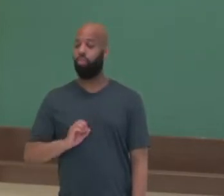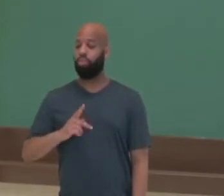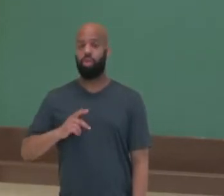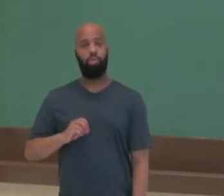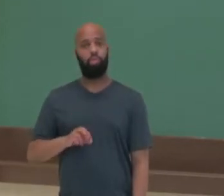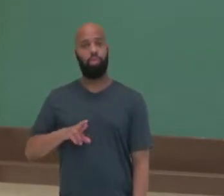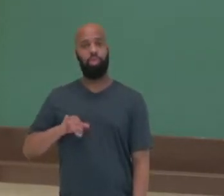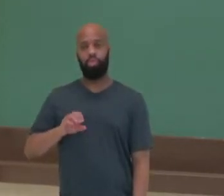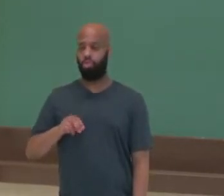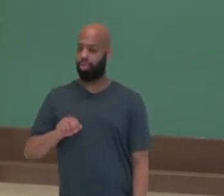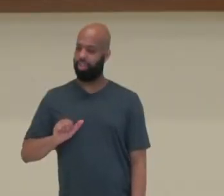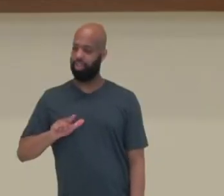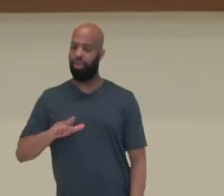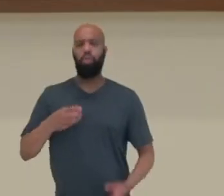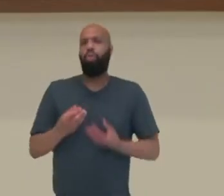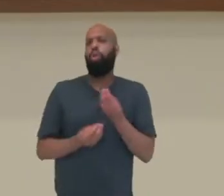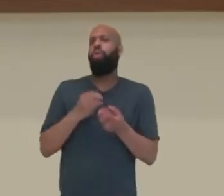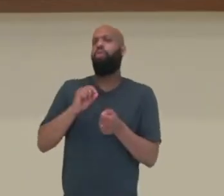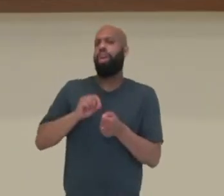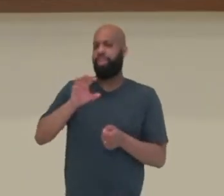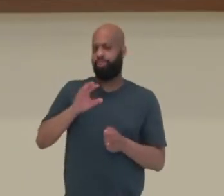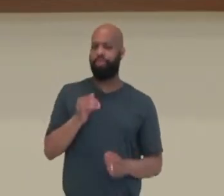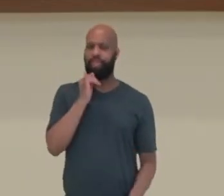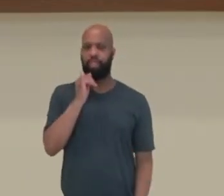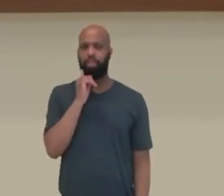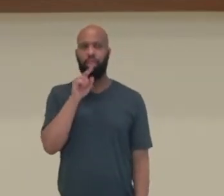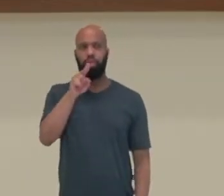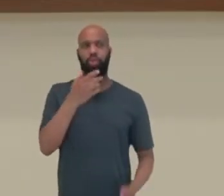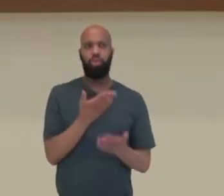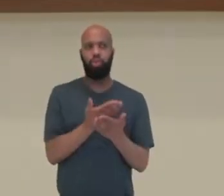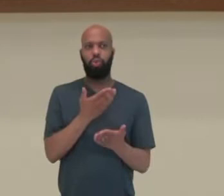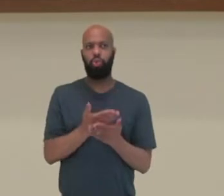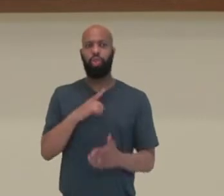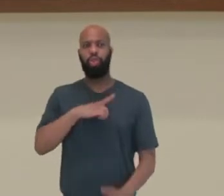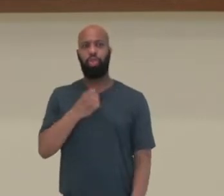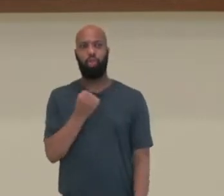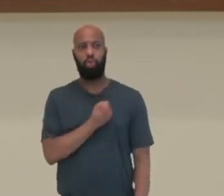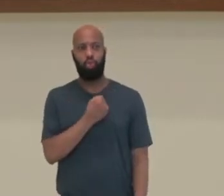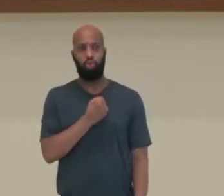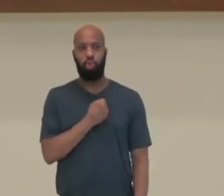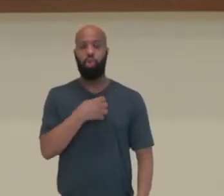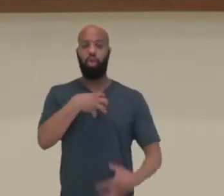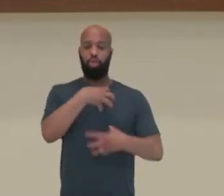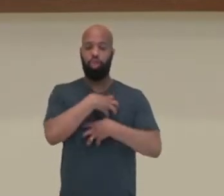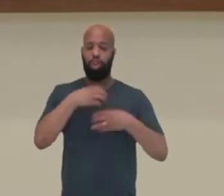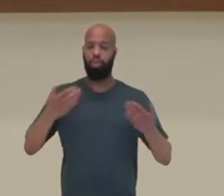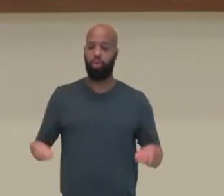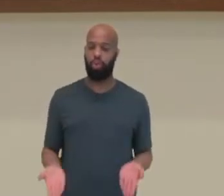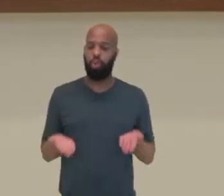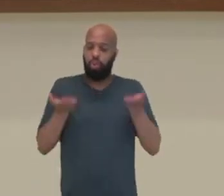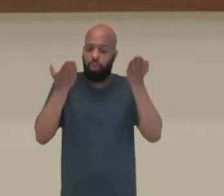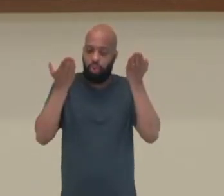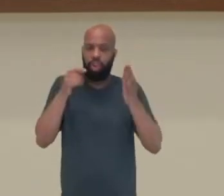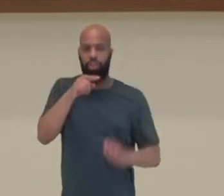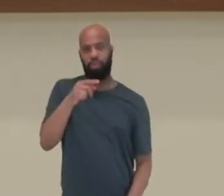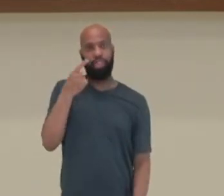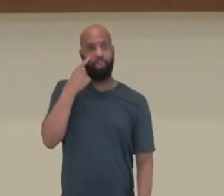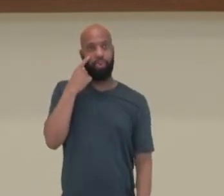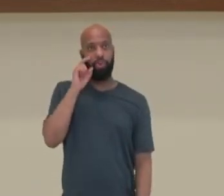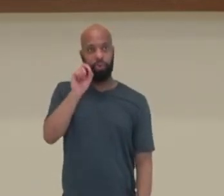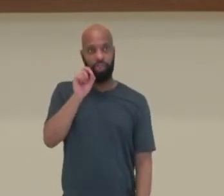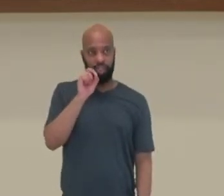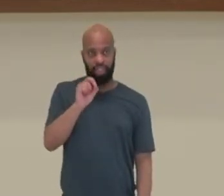só para lembrar, quando vocês estudaram sobre os números diretamente proporcionais, vocês